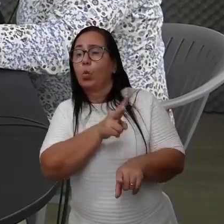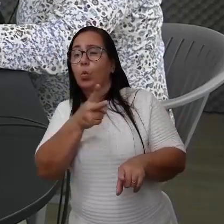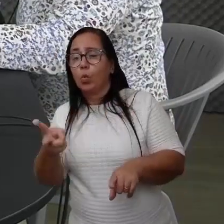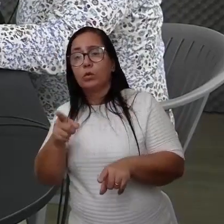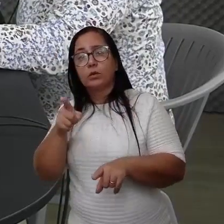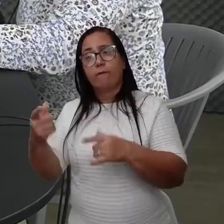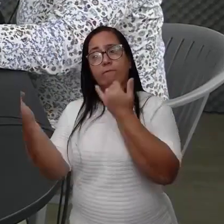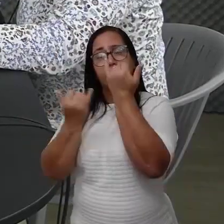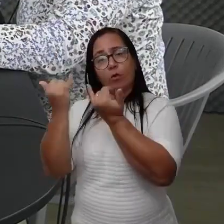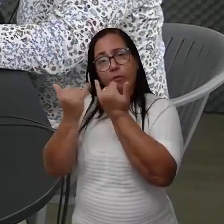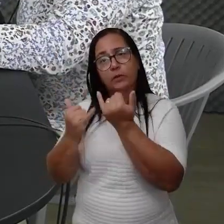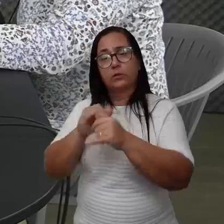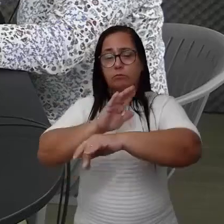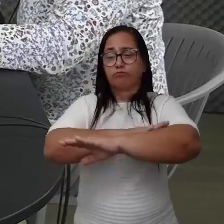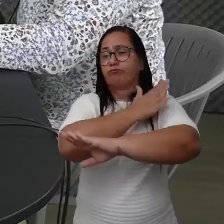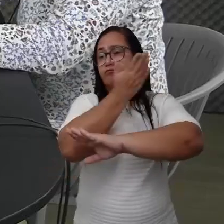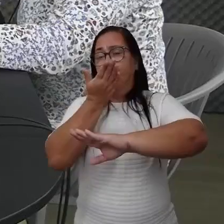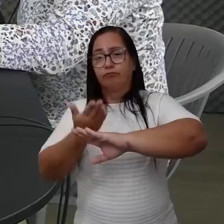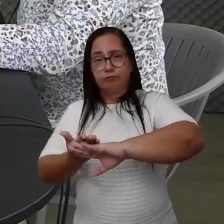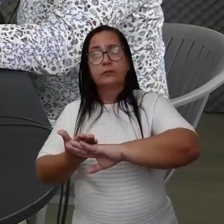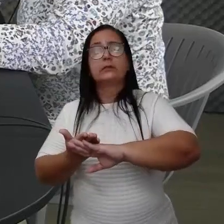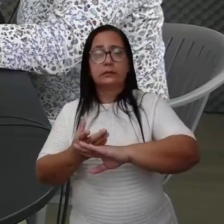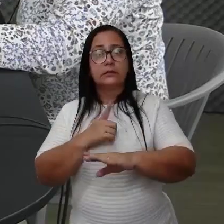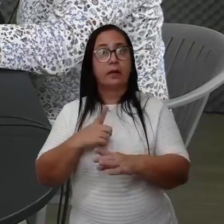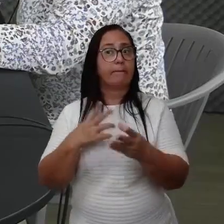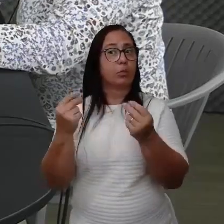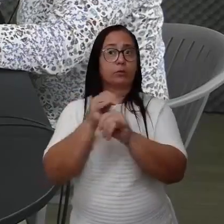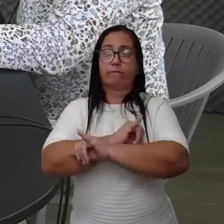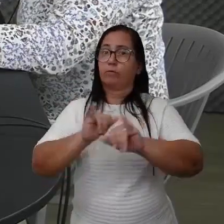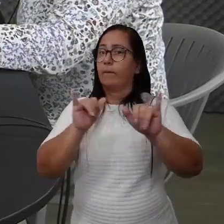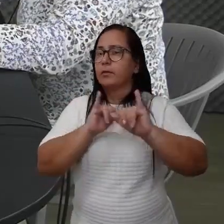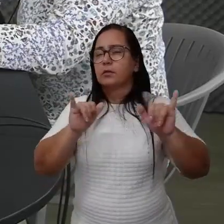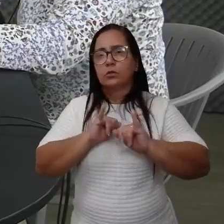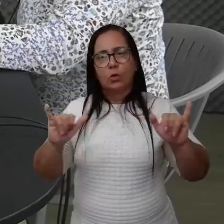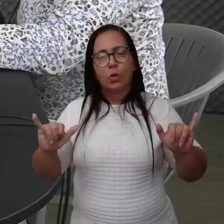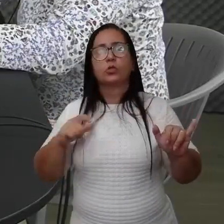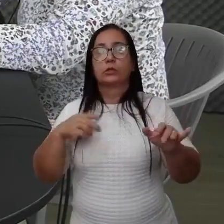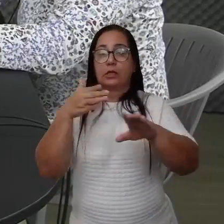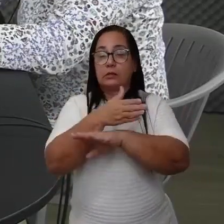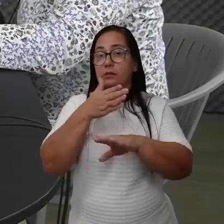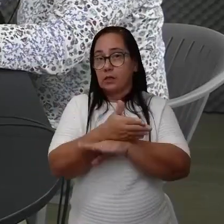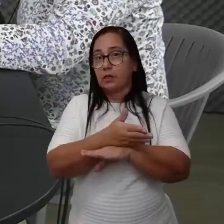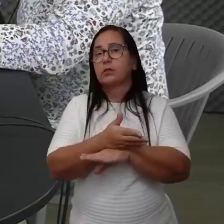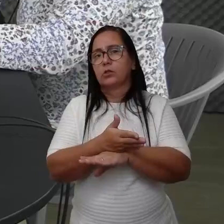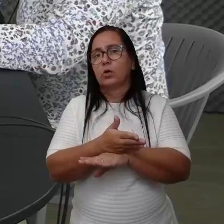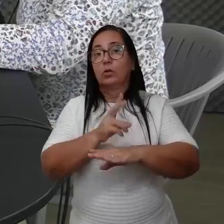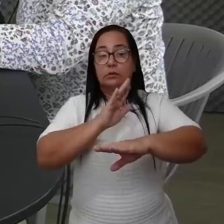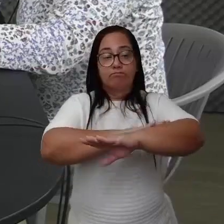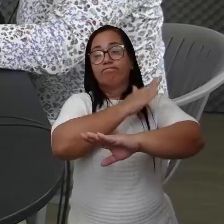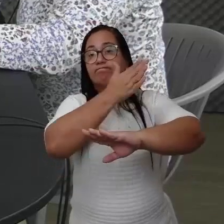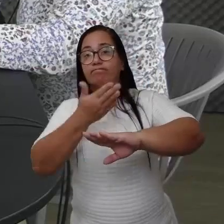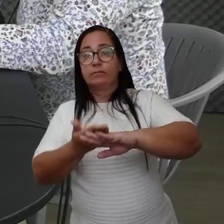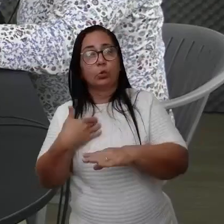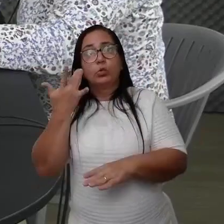por informações o dia inteiro, a gente vive uma infodemia, são muitas informações que acessam, né, que nos acessam o dia inteiro, e a gente